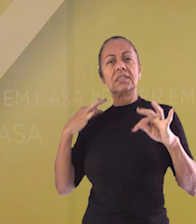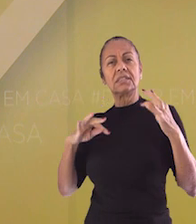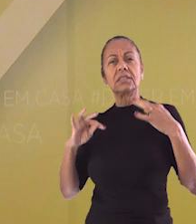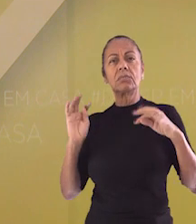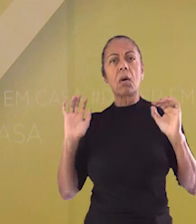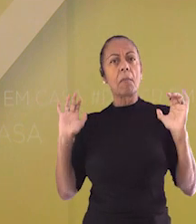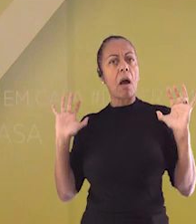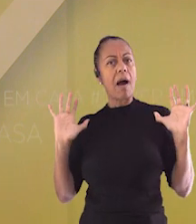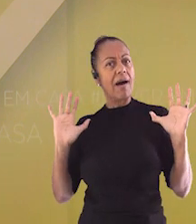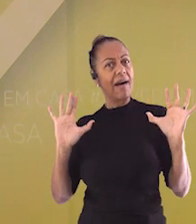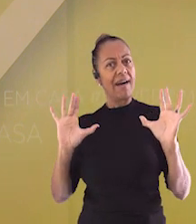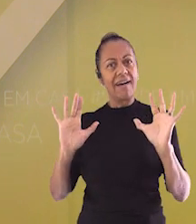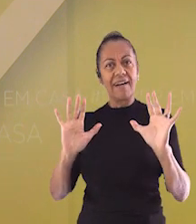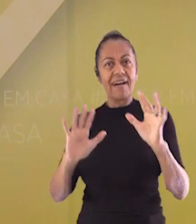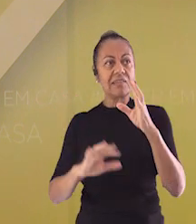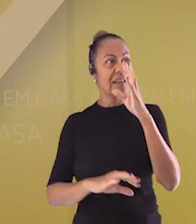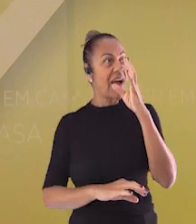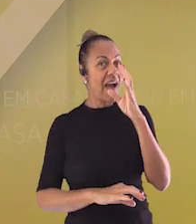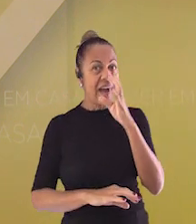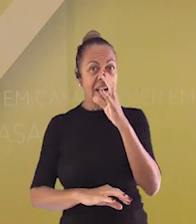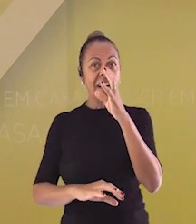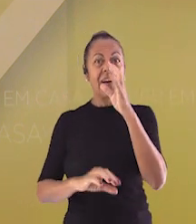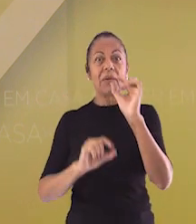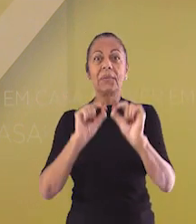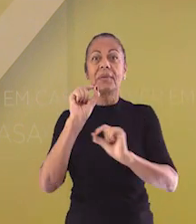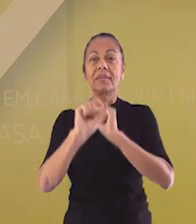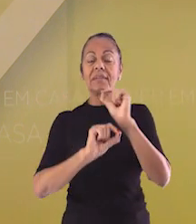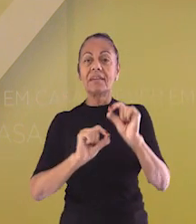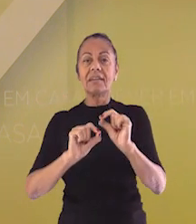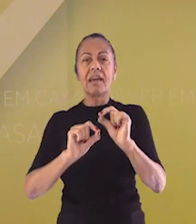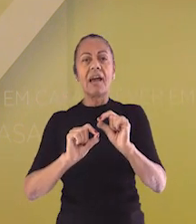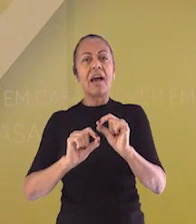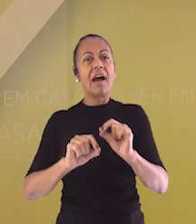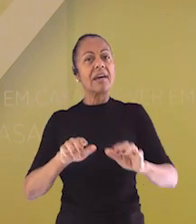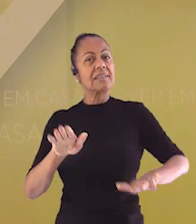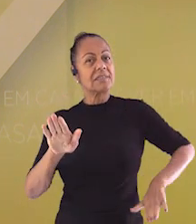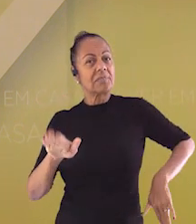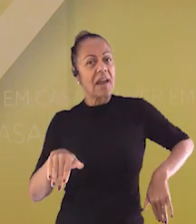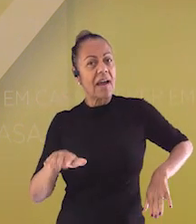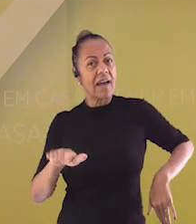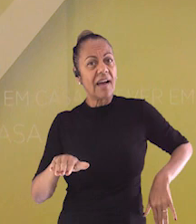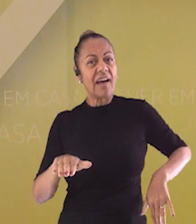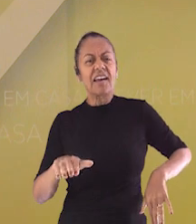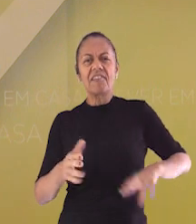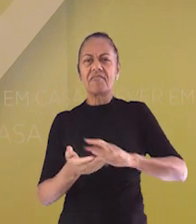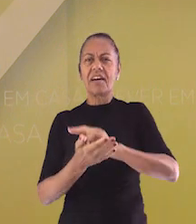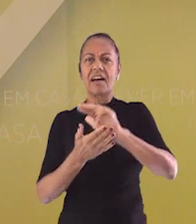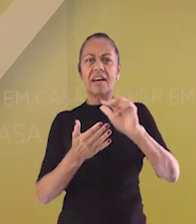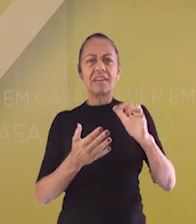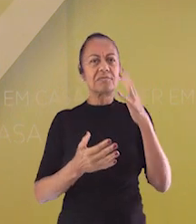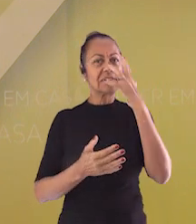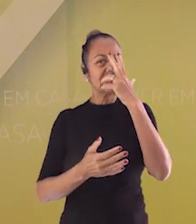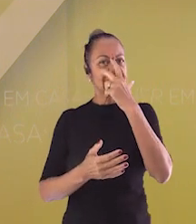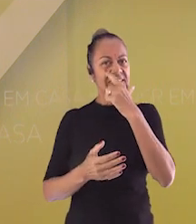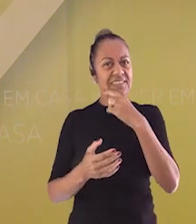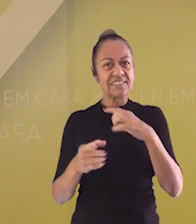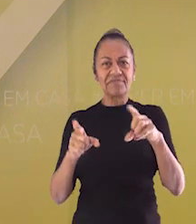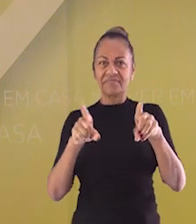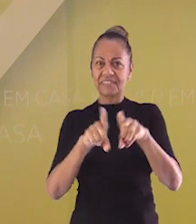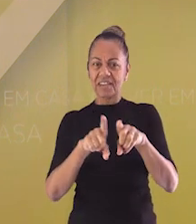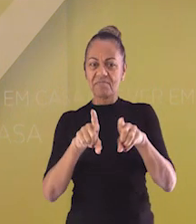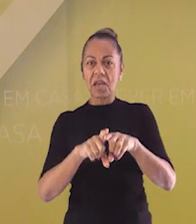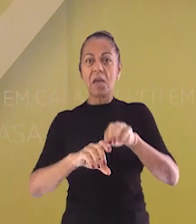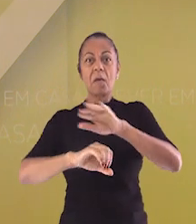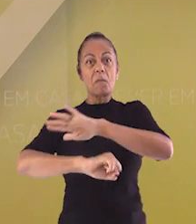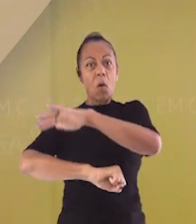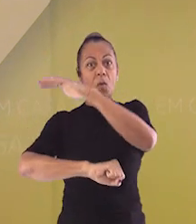belas praias. Há também as regiões de montanhas. Muitos gostam de passear nesses locais para curtir o